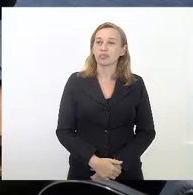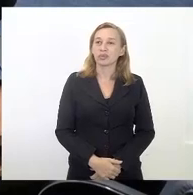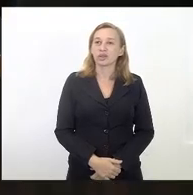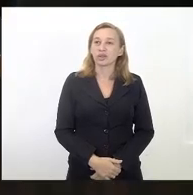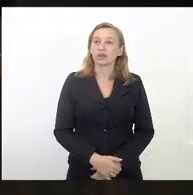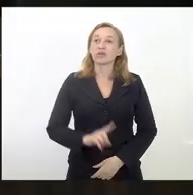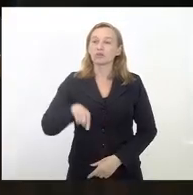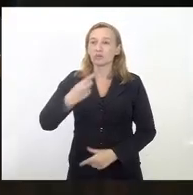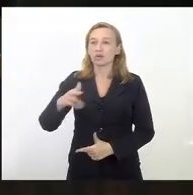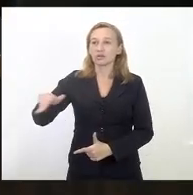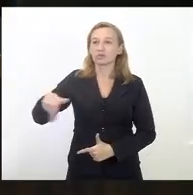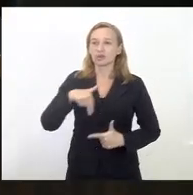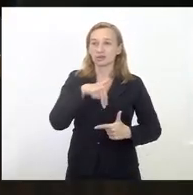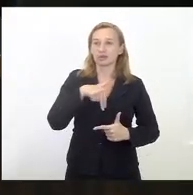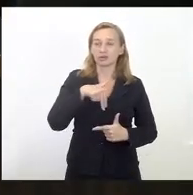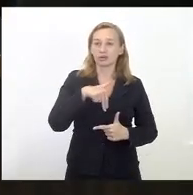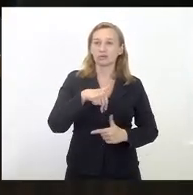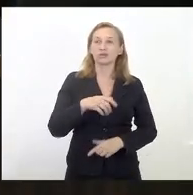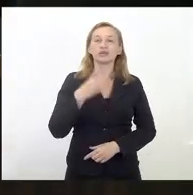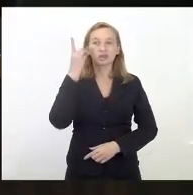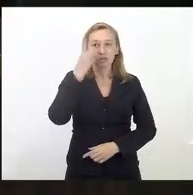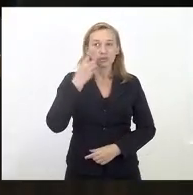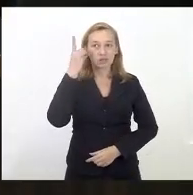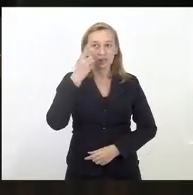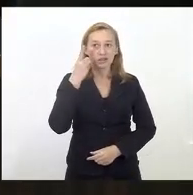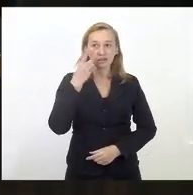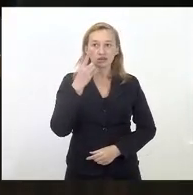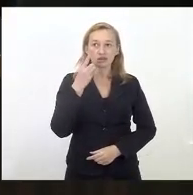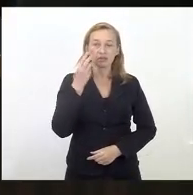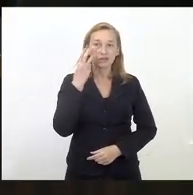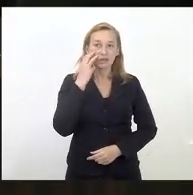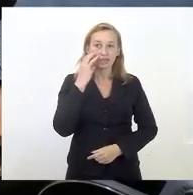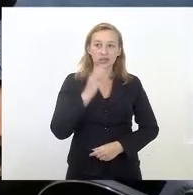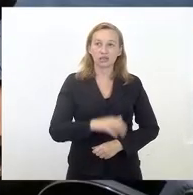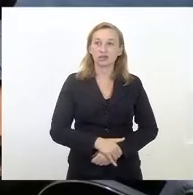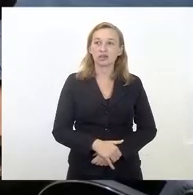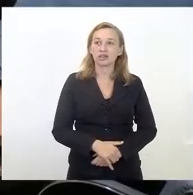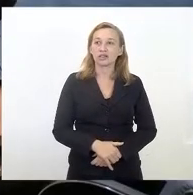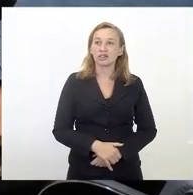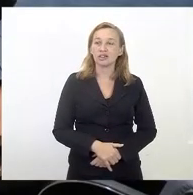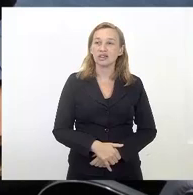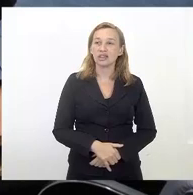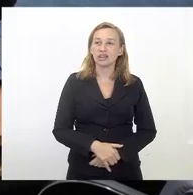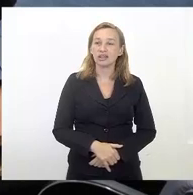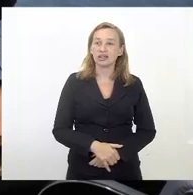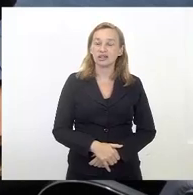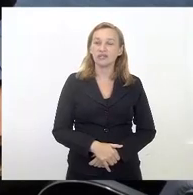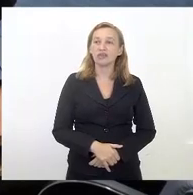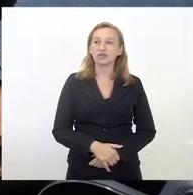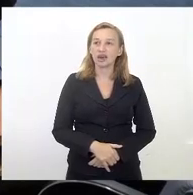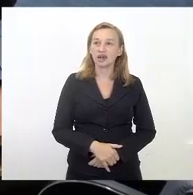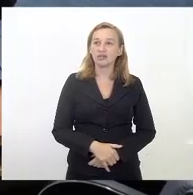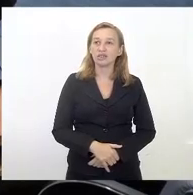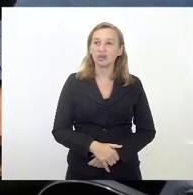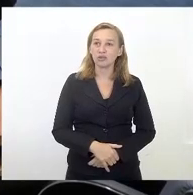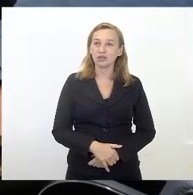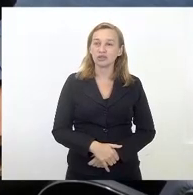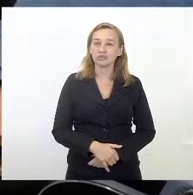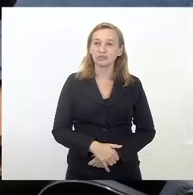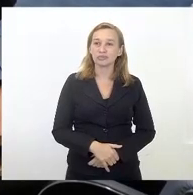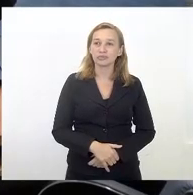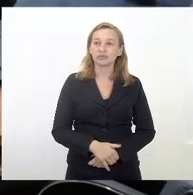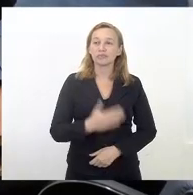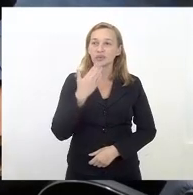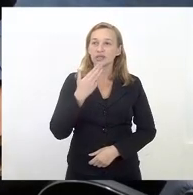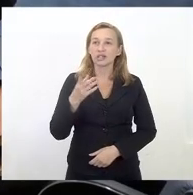o próximo orador inscrito Deputado waldeck Carneiro convido a deputada tia Ju